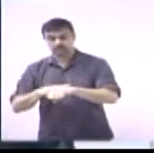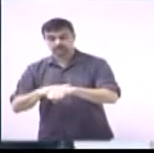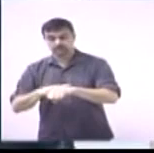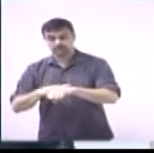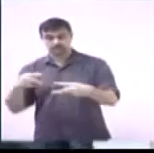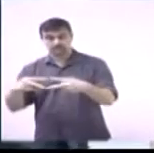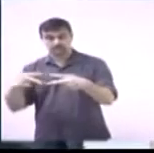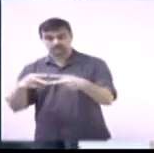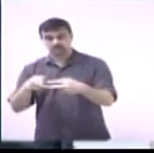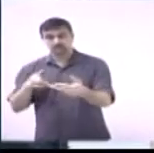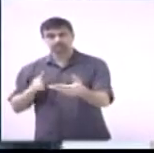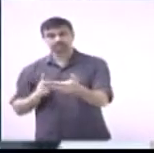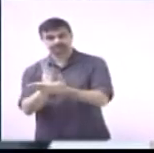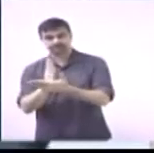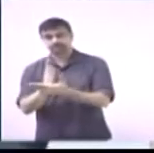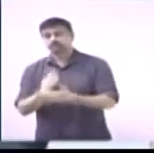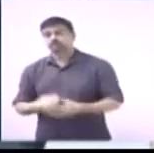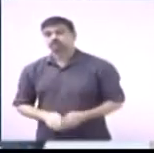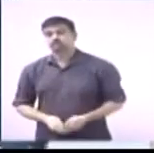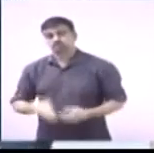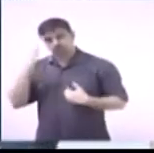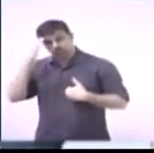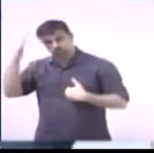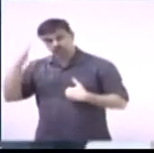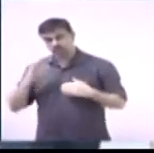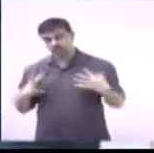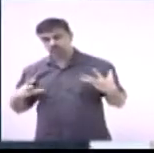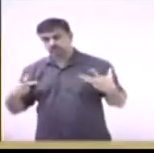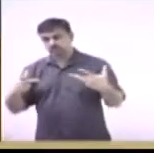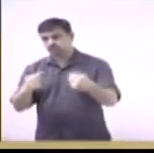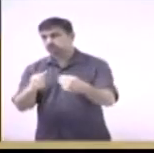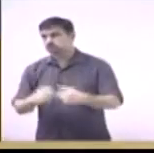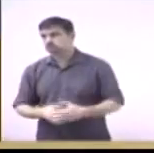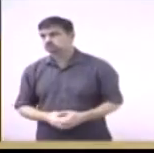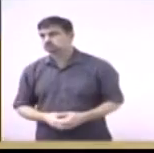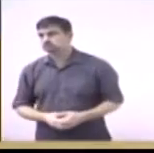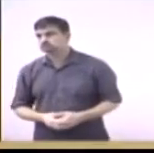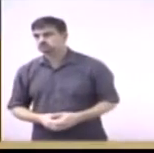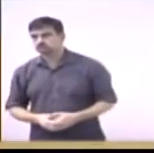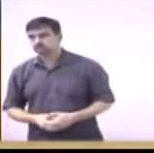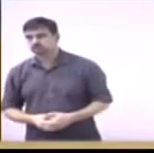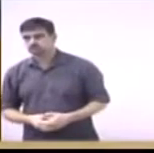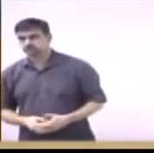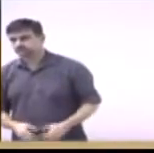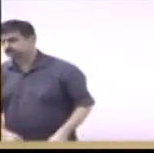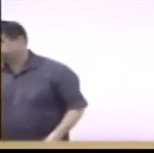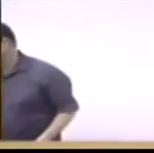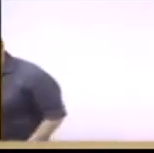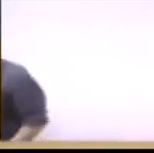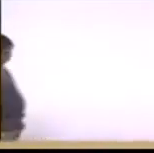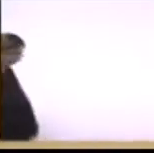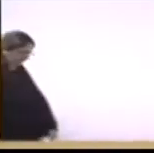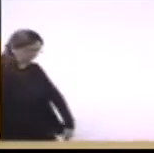nossa cidade. Obrigado, senhor presidente. Obrigado, plenário. Me despeço aqui. Com a palavra, o vereador Custódio Campos.